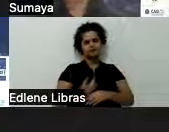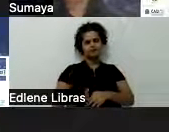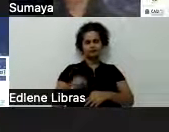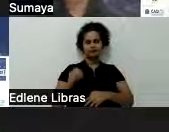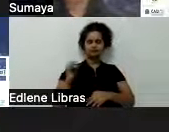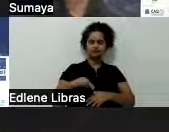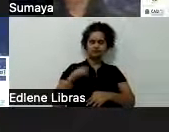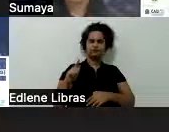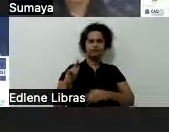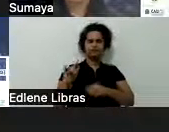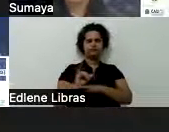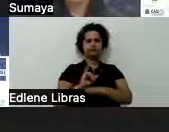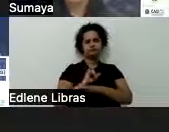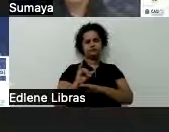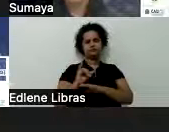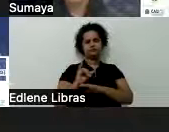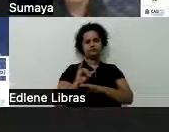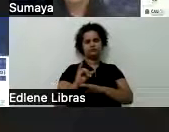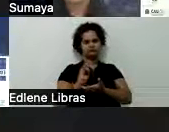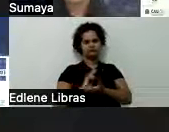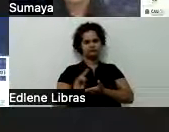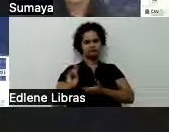algumas articulações com a universidade.